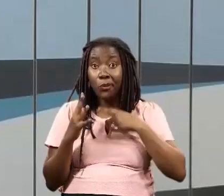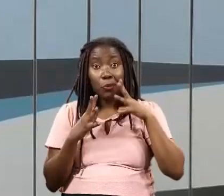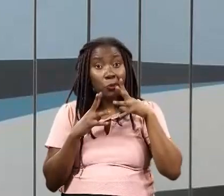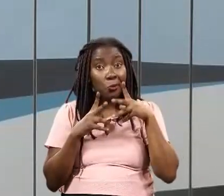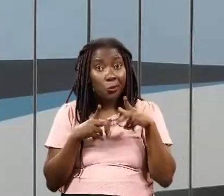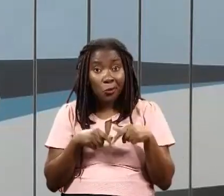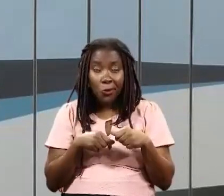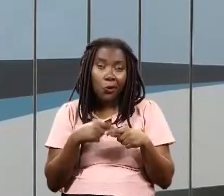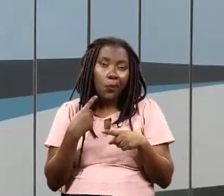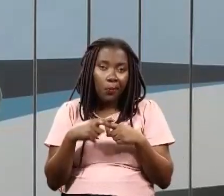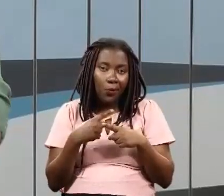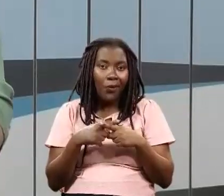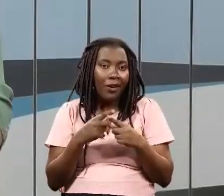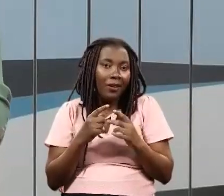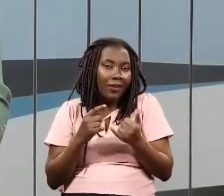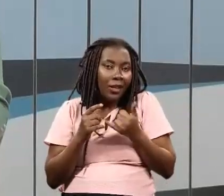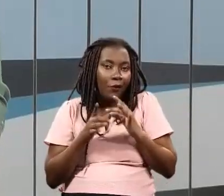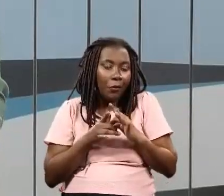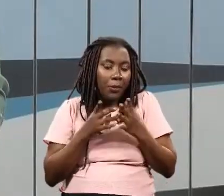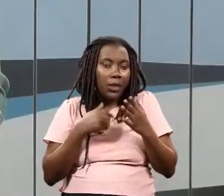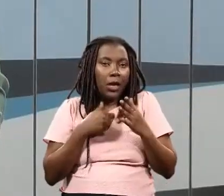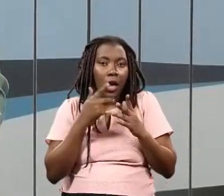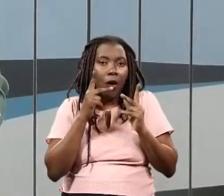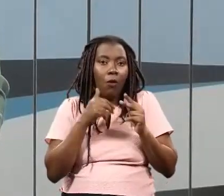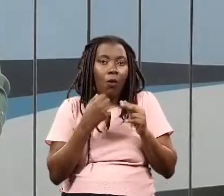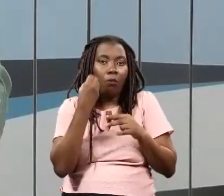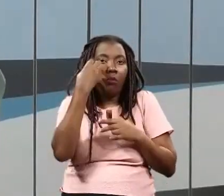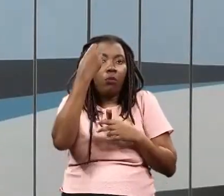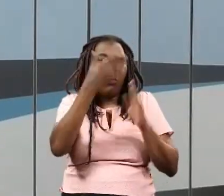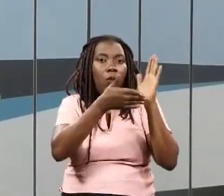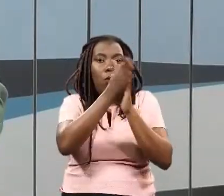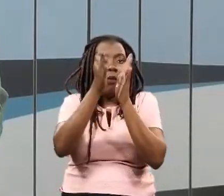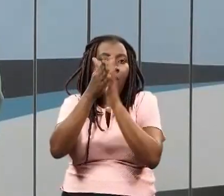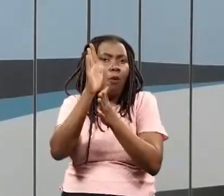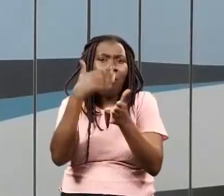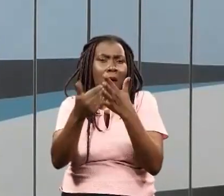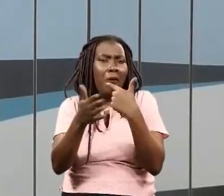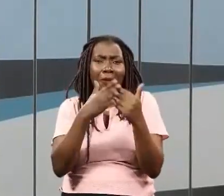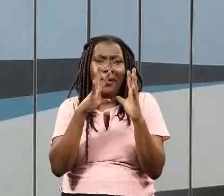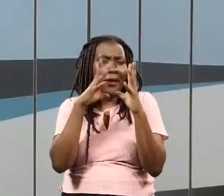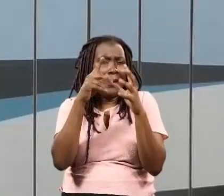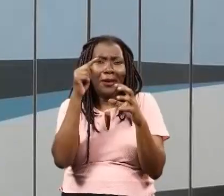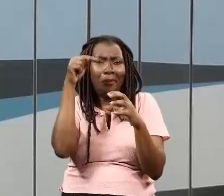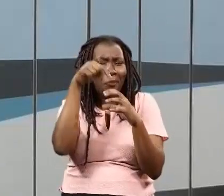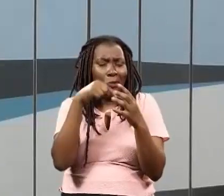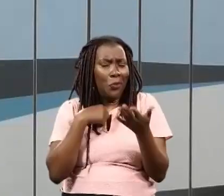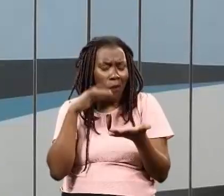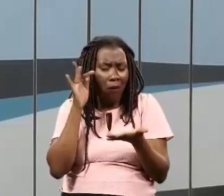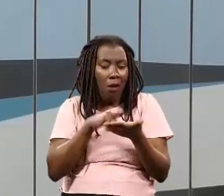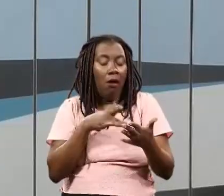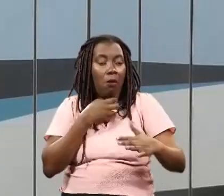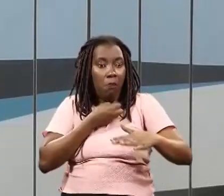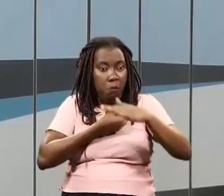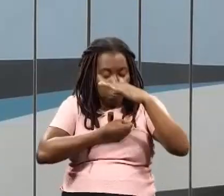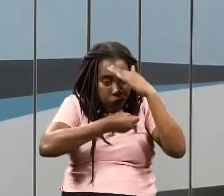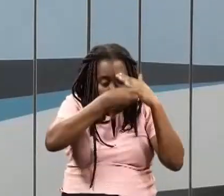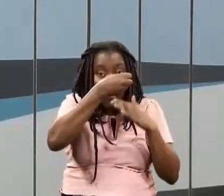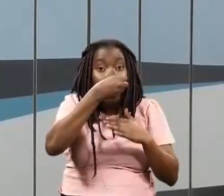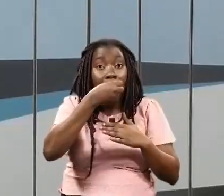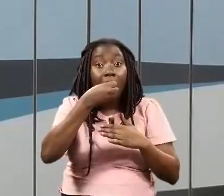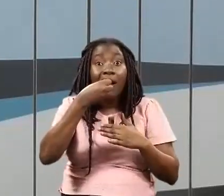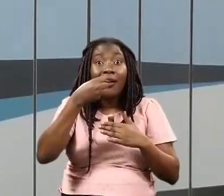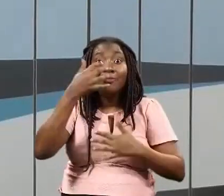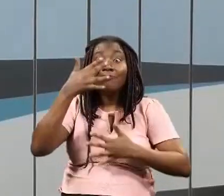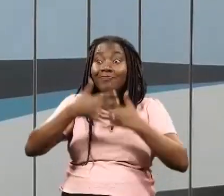celular permite a gente chegar em qualquer lugar do mundo com um clique. Então, é uma potência muito grande. Então, eu vejo uma baixa tolerância à